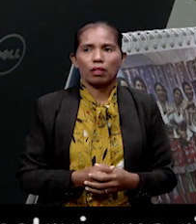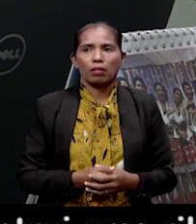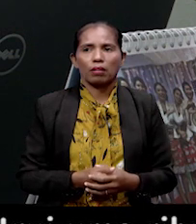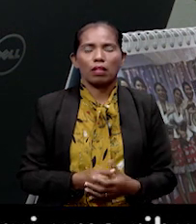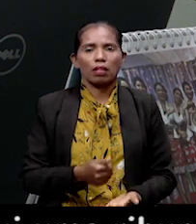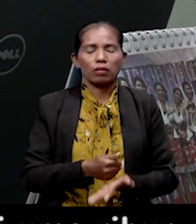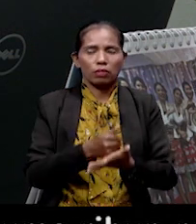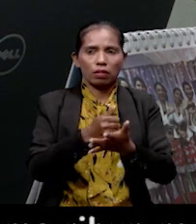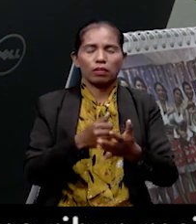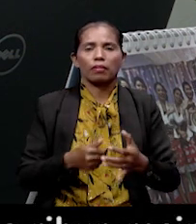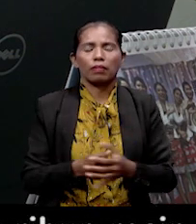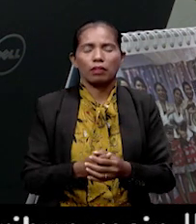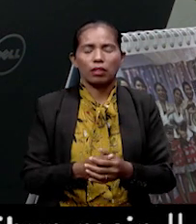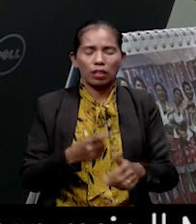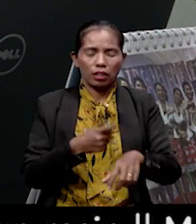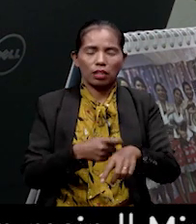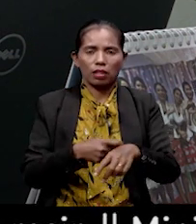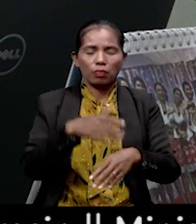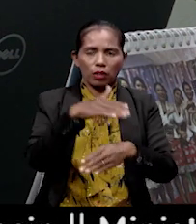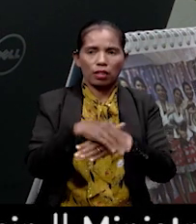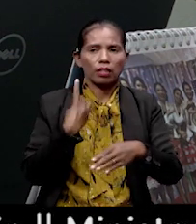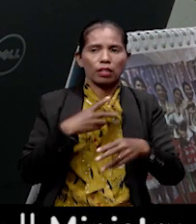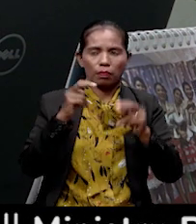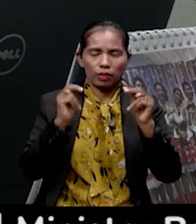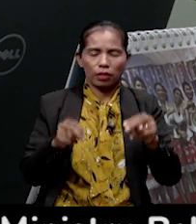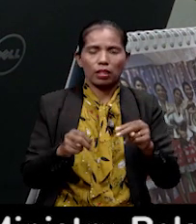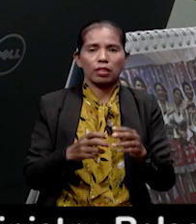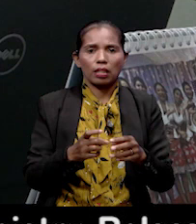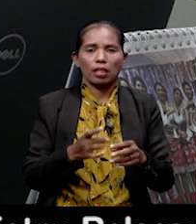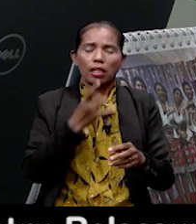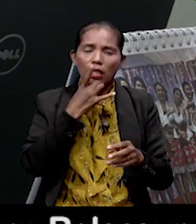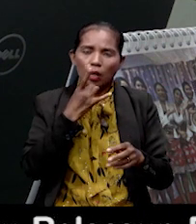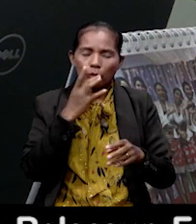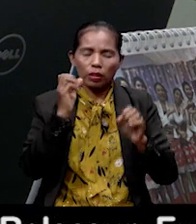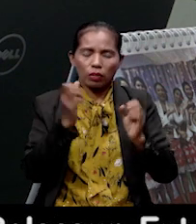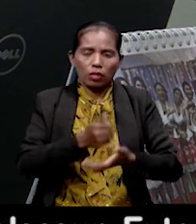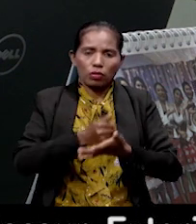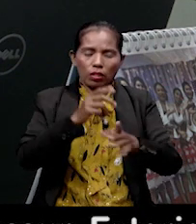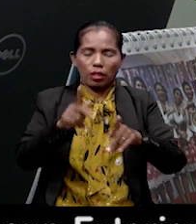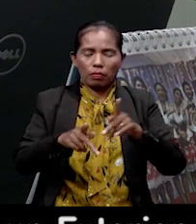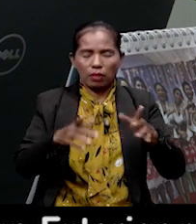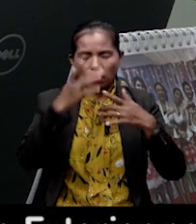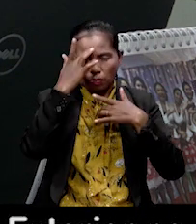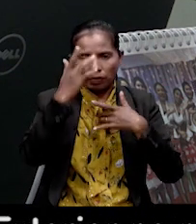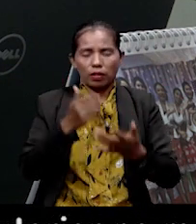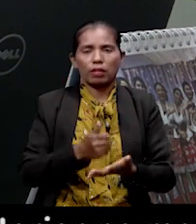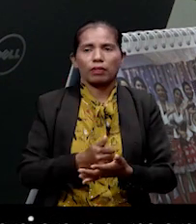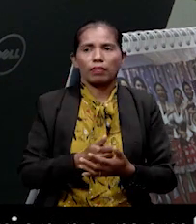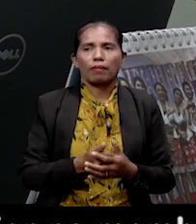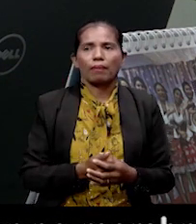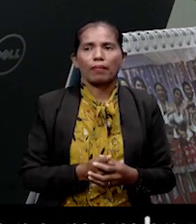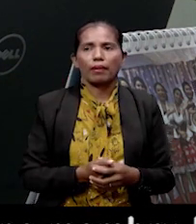atingimento. Tambah hatene tu nukon tempo kala ne ita persija ahi uang atu nune bel halo atingimento ba paciente.